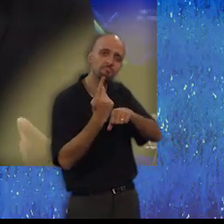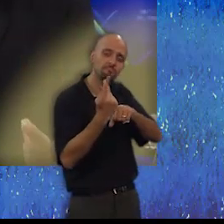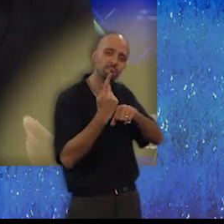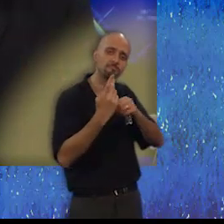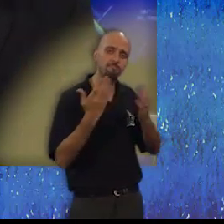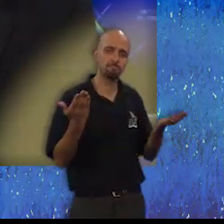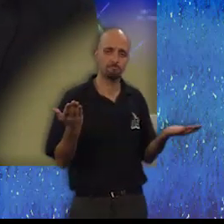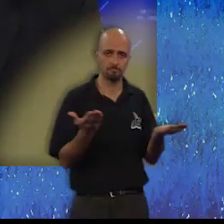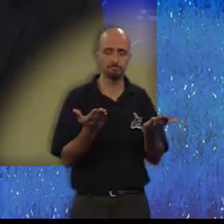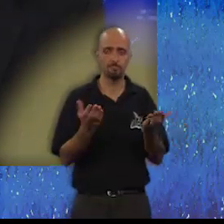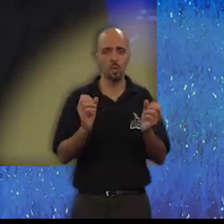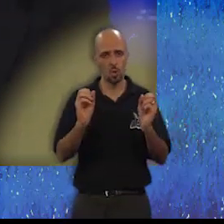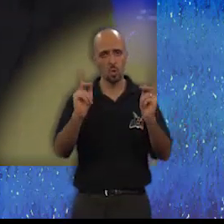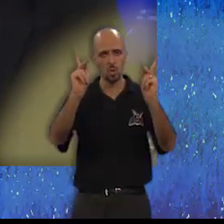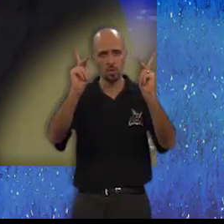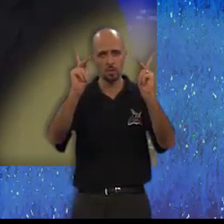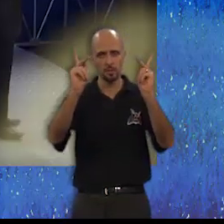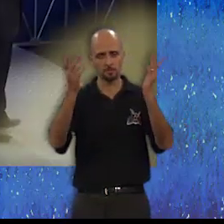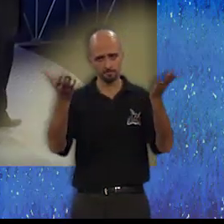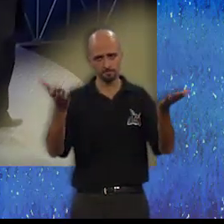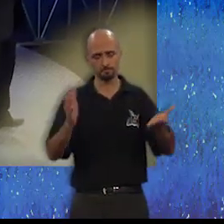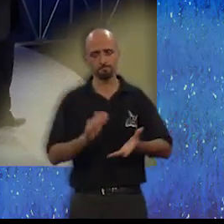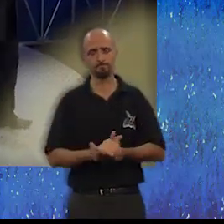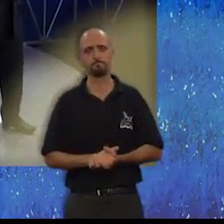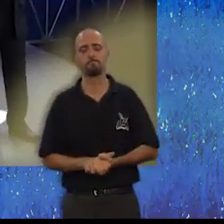seriamente hoje no nosso programa, ok?